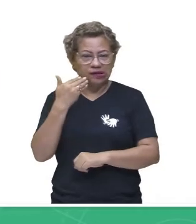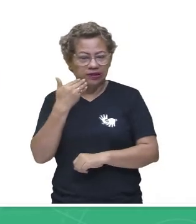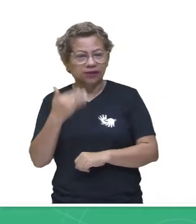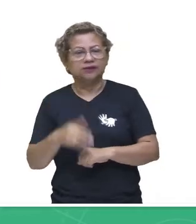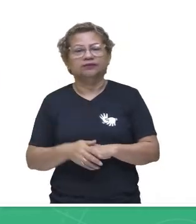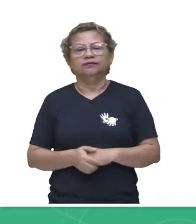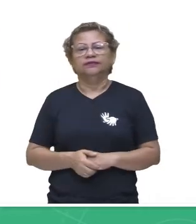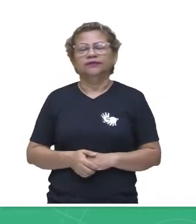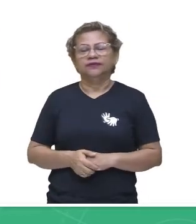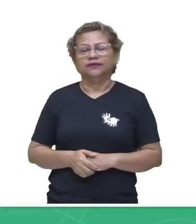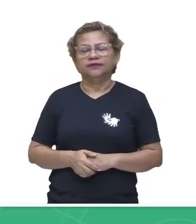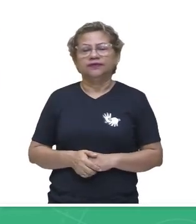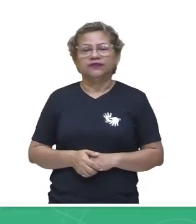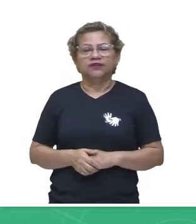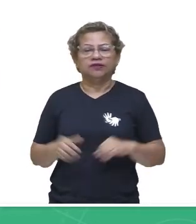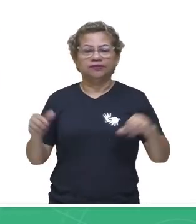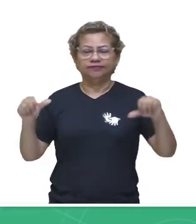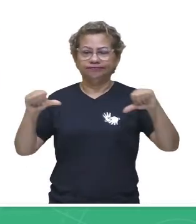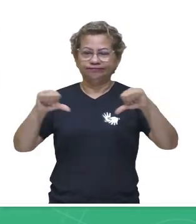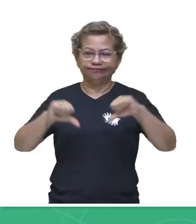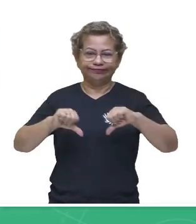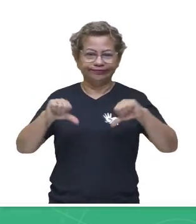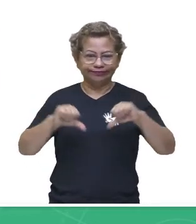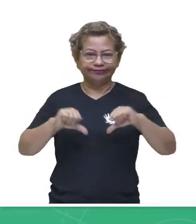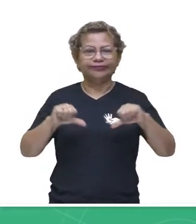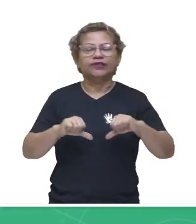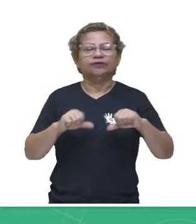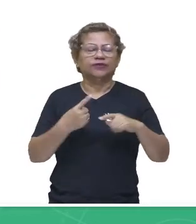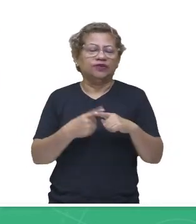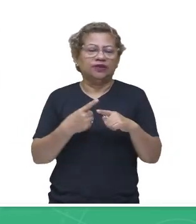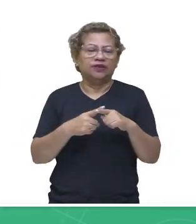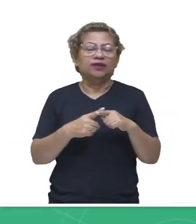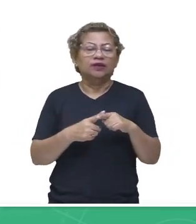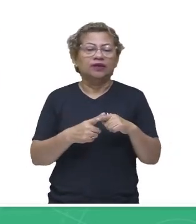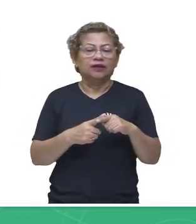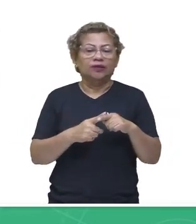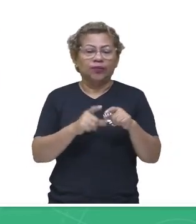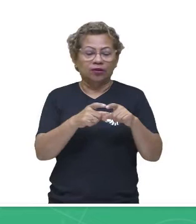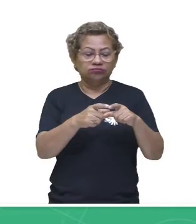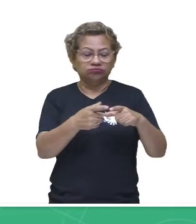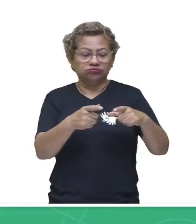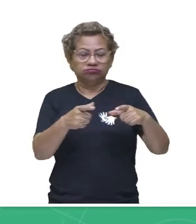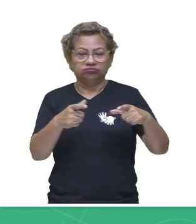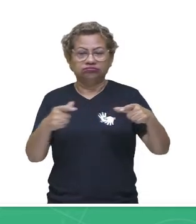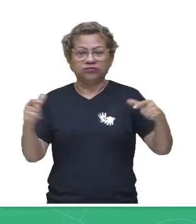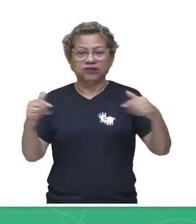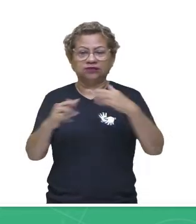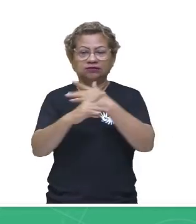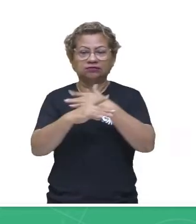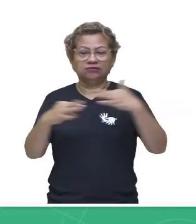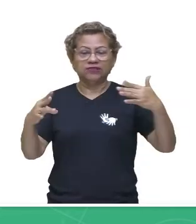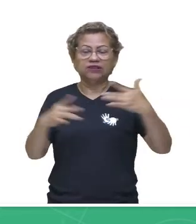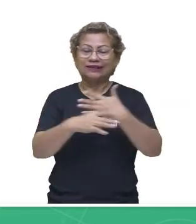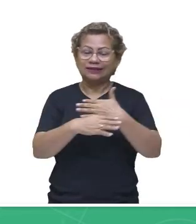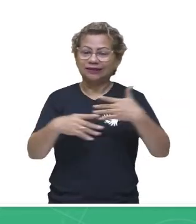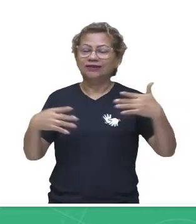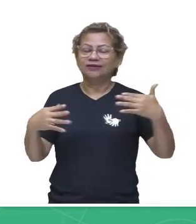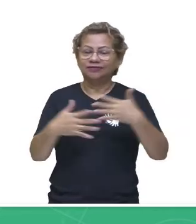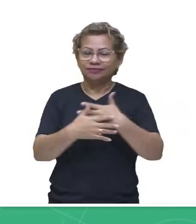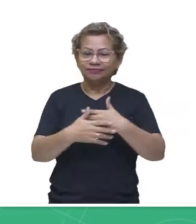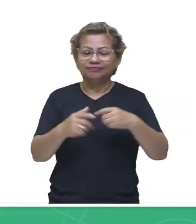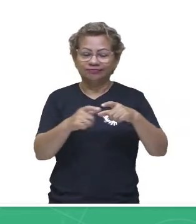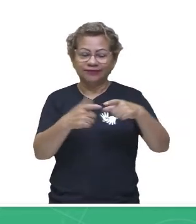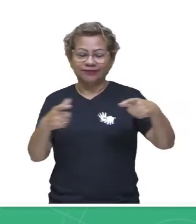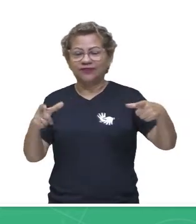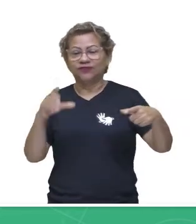ter em grande parte aí das cidades, que eles vão crescer, as cidades vão crescer de uma forma tão absurda, com rapidez, que não vai